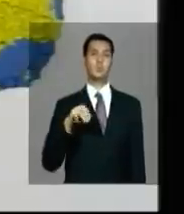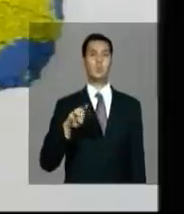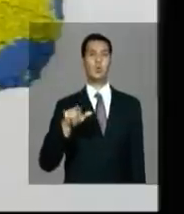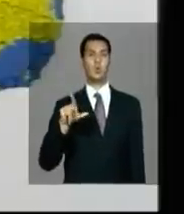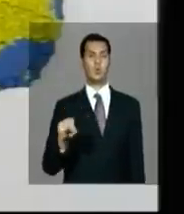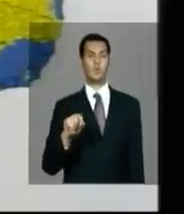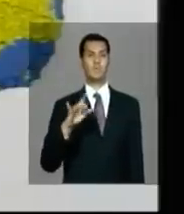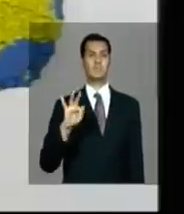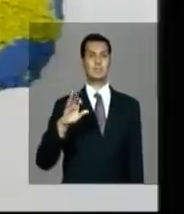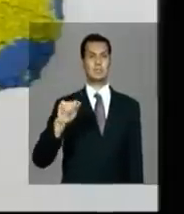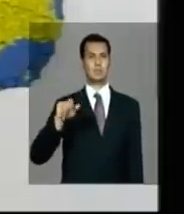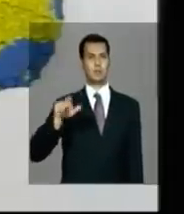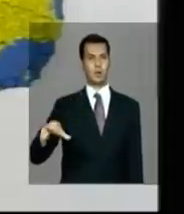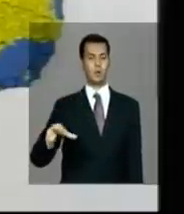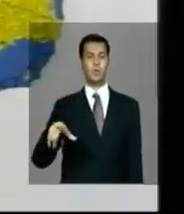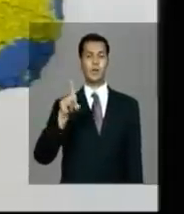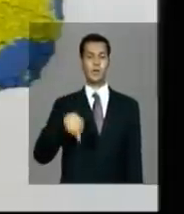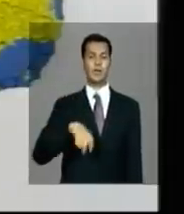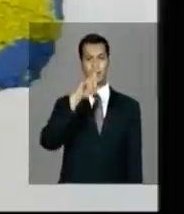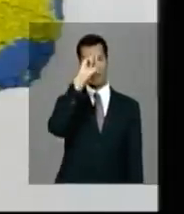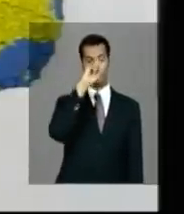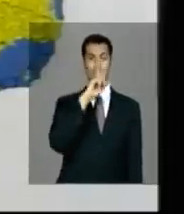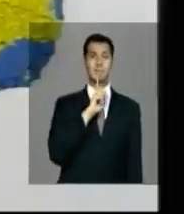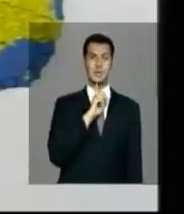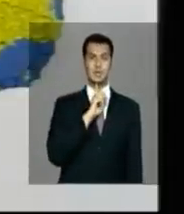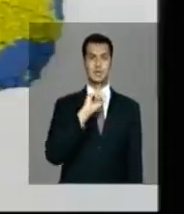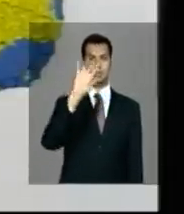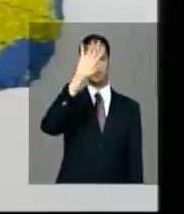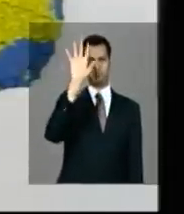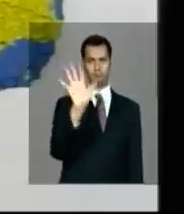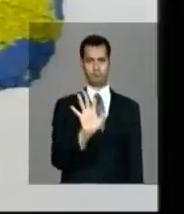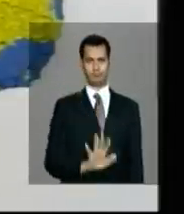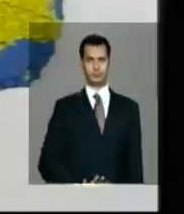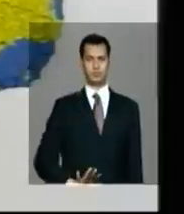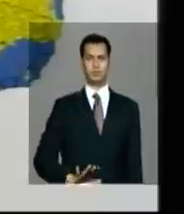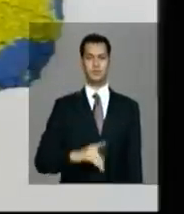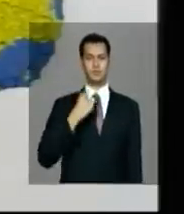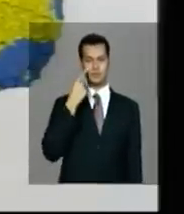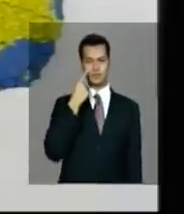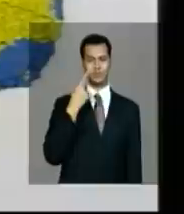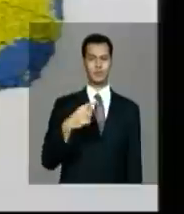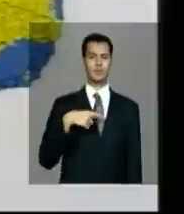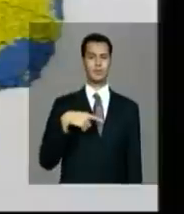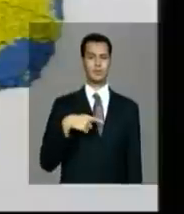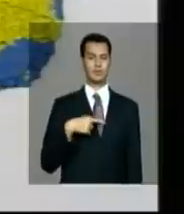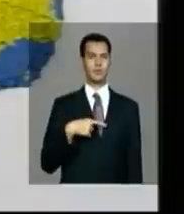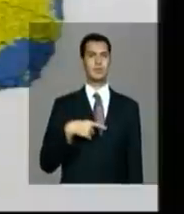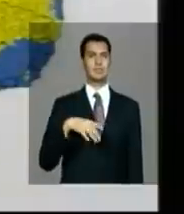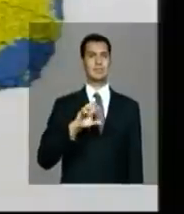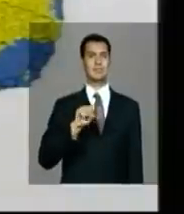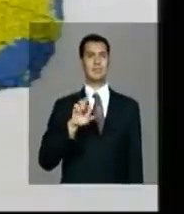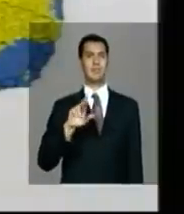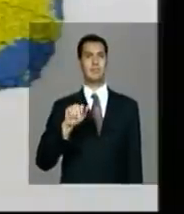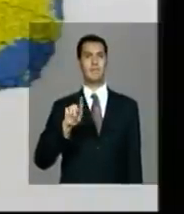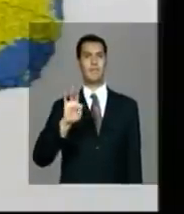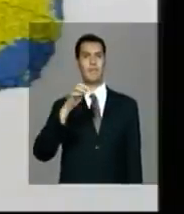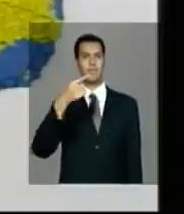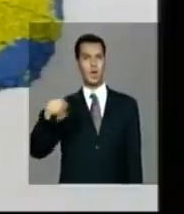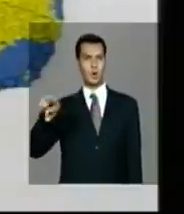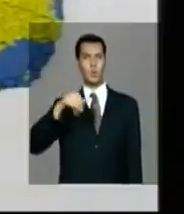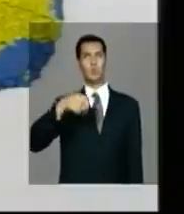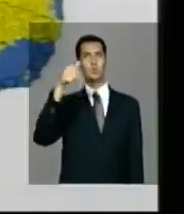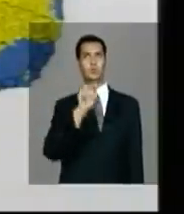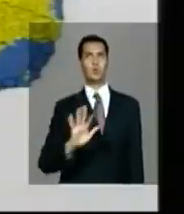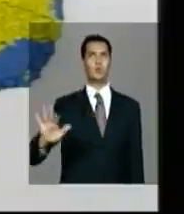ha é essa faixa amarela que vocês compreendem vejam que pegam Inclusive a área do Sertão